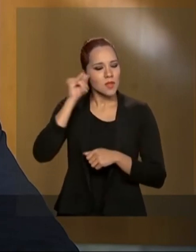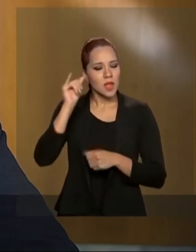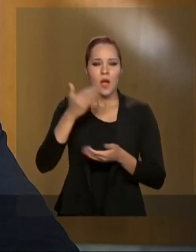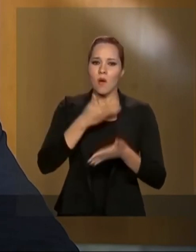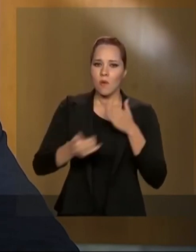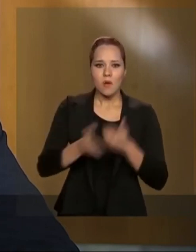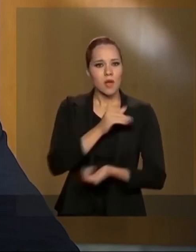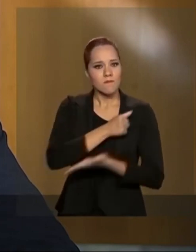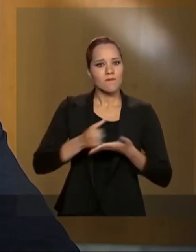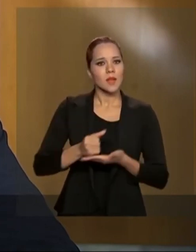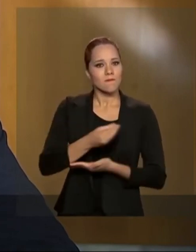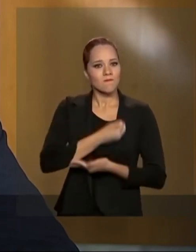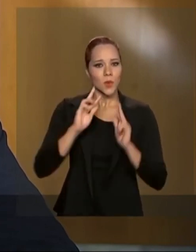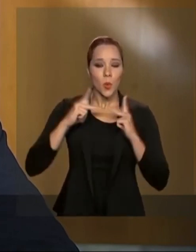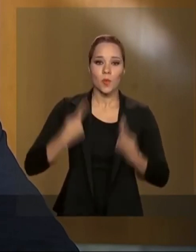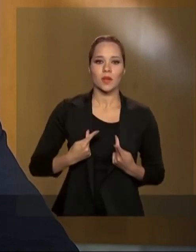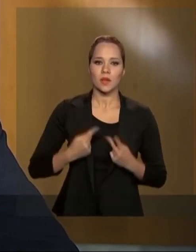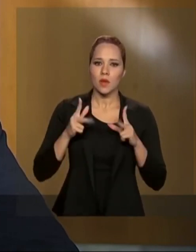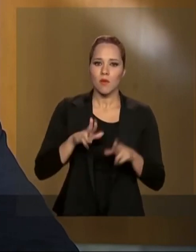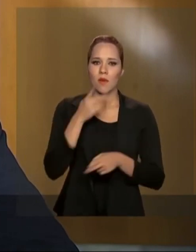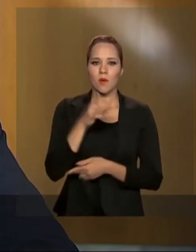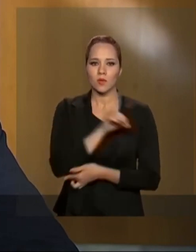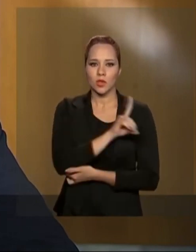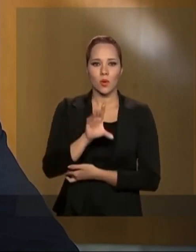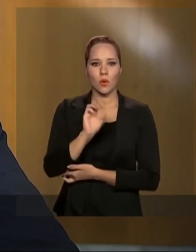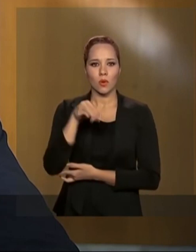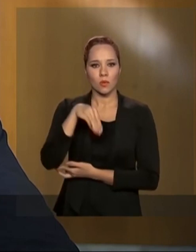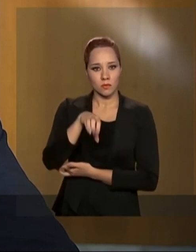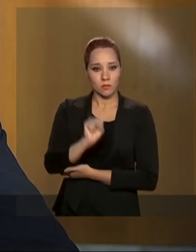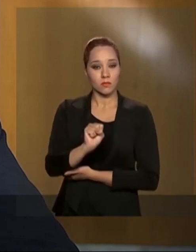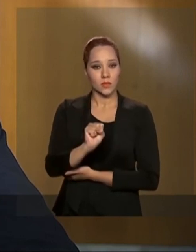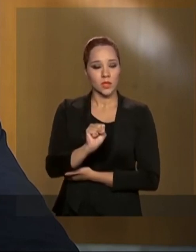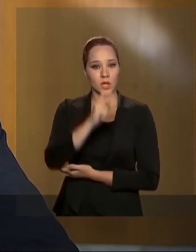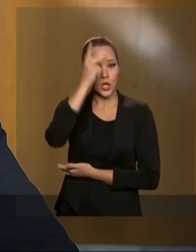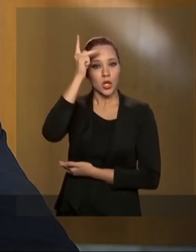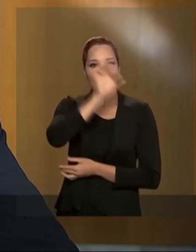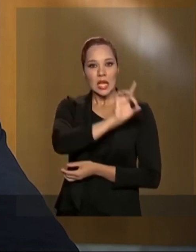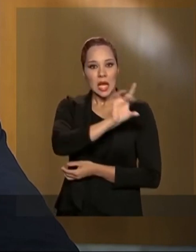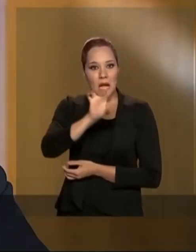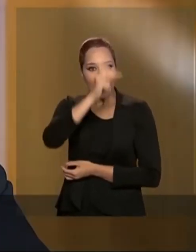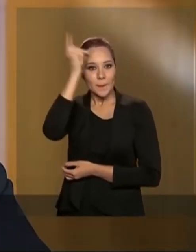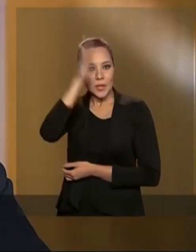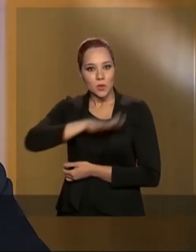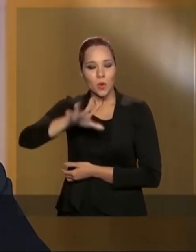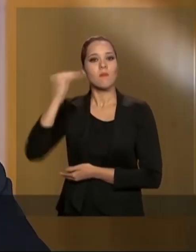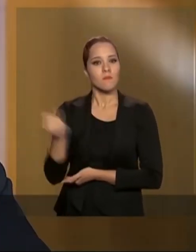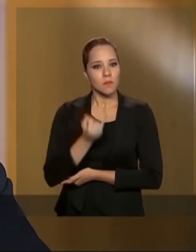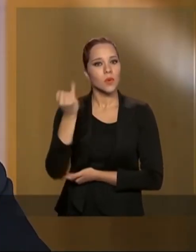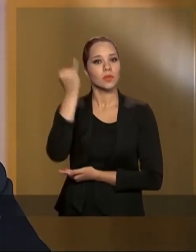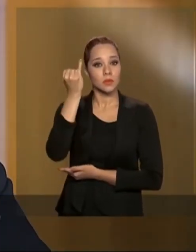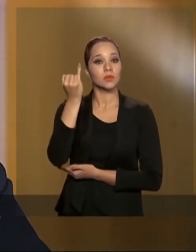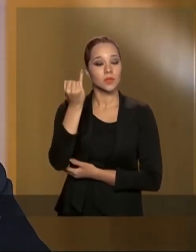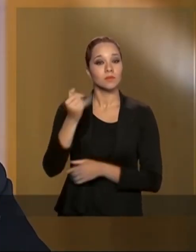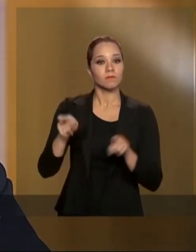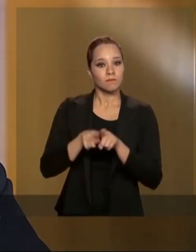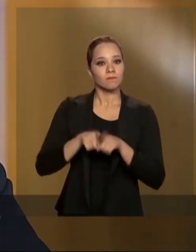perda de vida humana. Como disse o diretor-geral da OMS, todo indivíduo importa. Ao mesmo tempo,